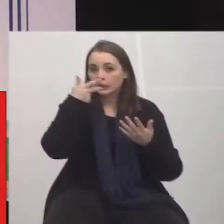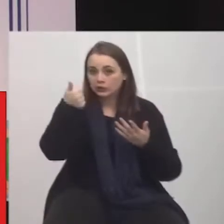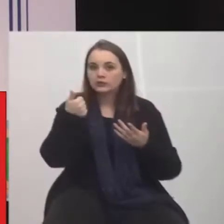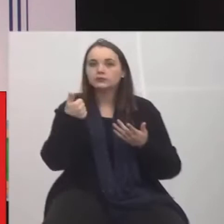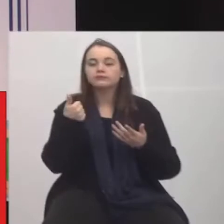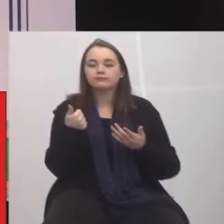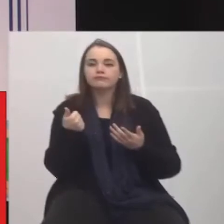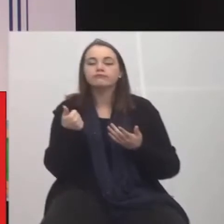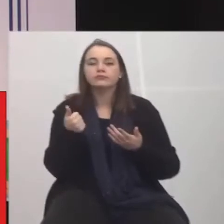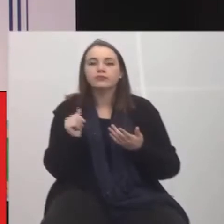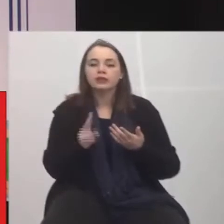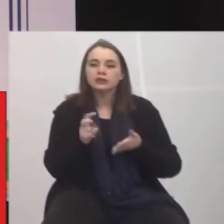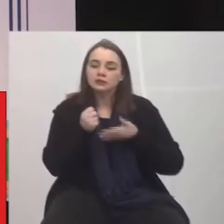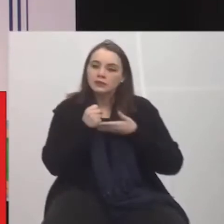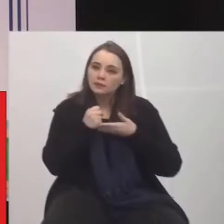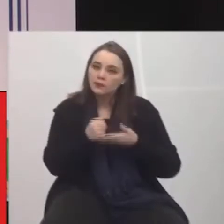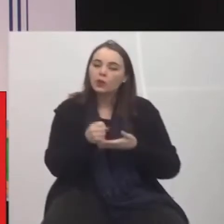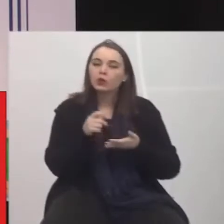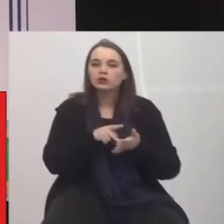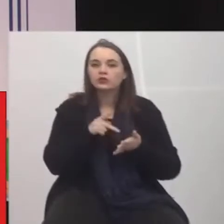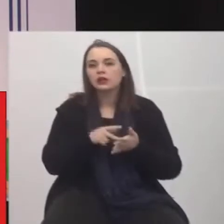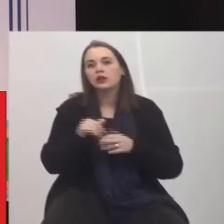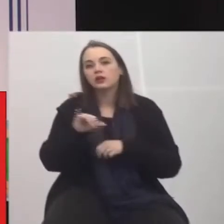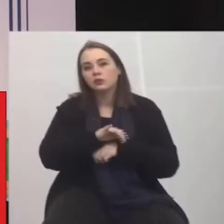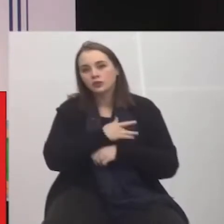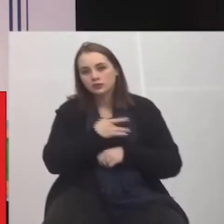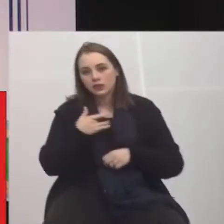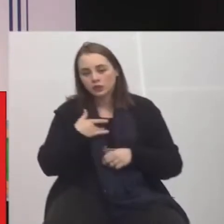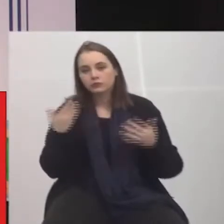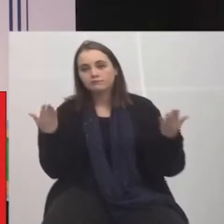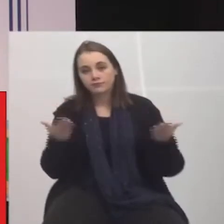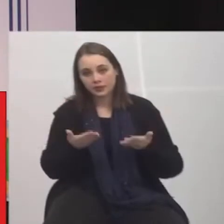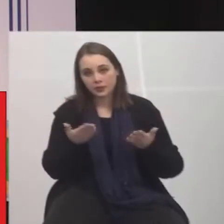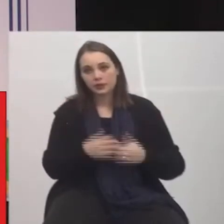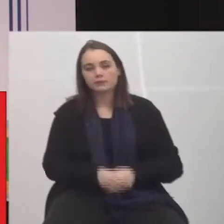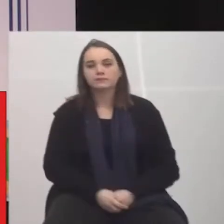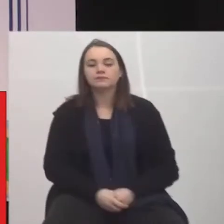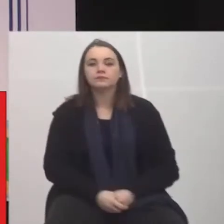sendo apoio à unidade de saúde nesse momento, né?